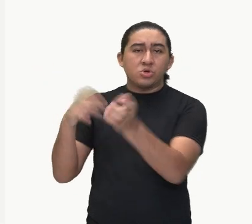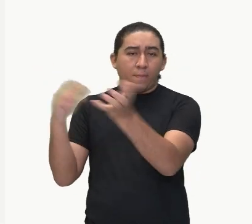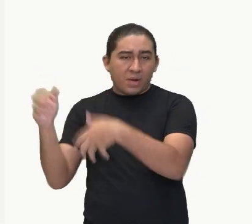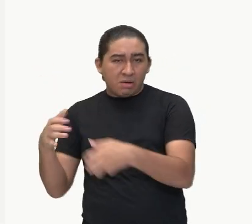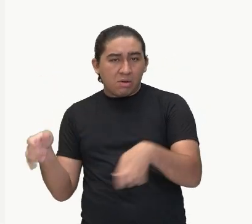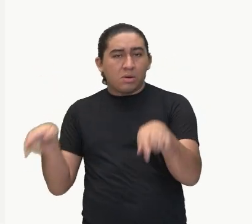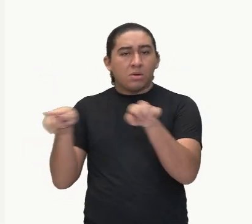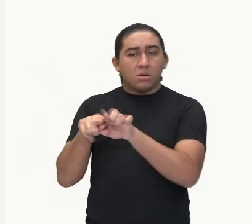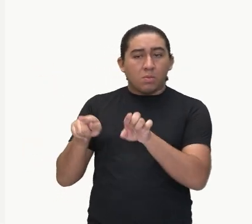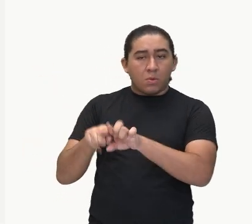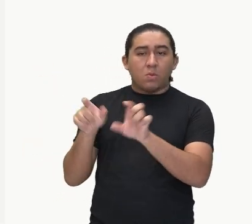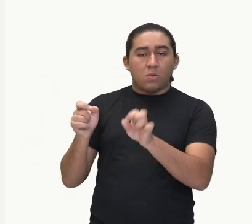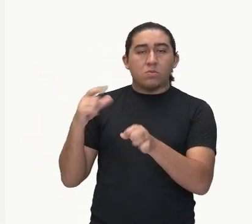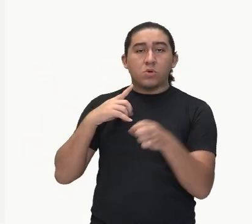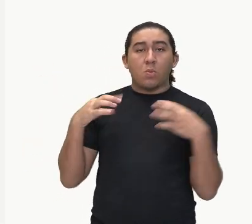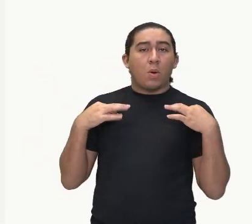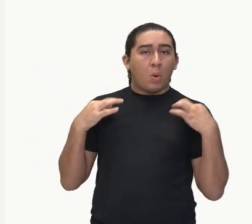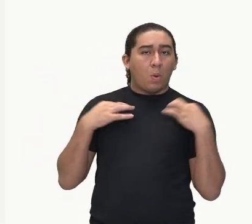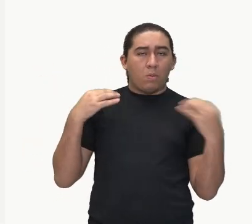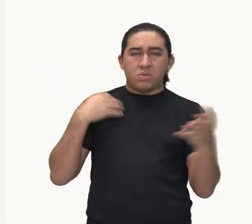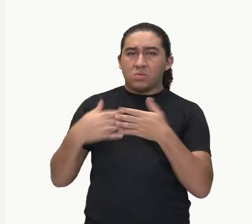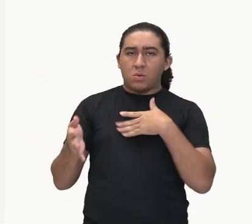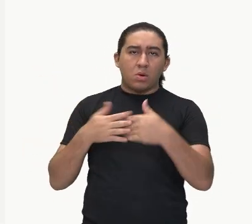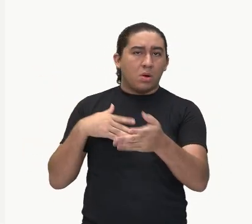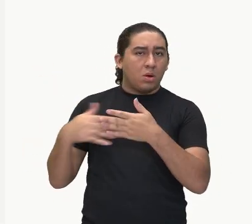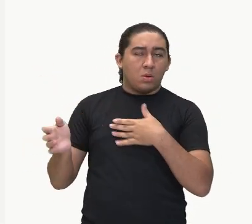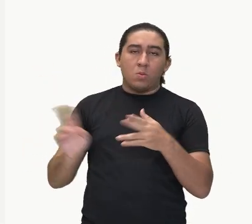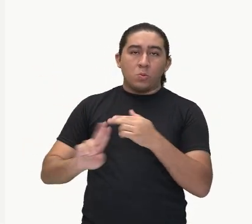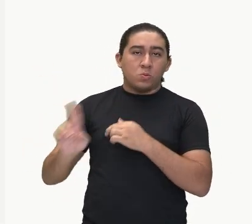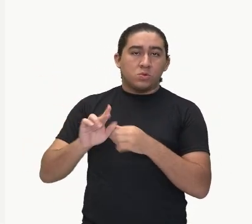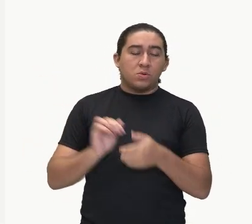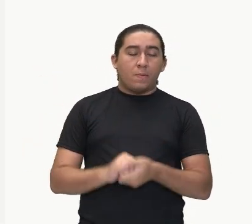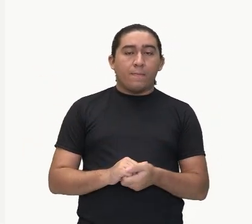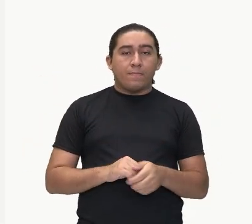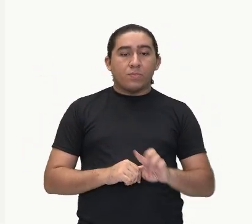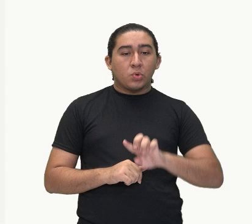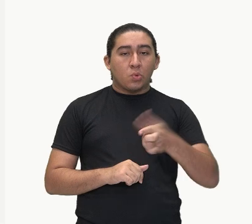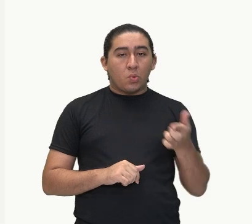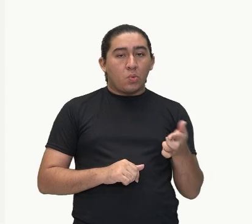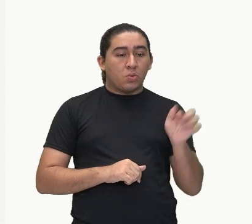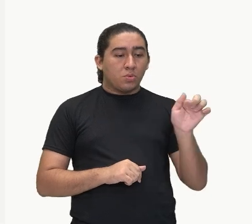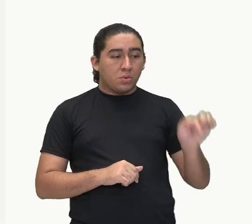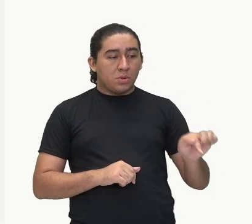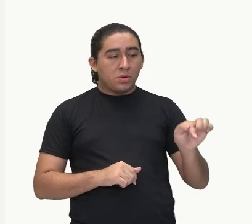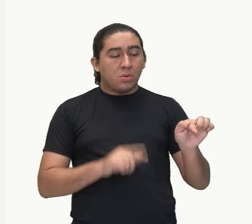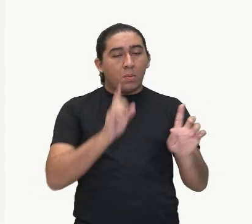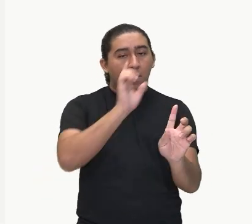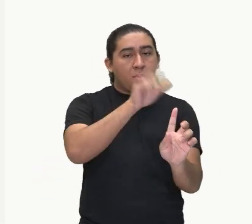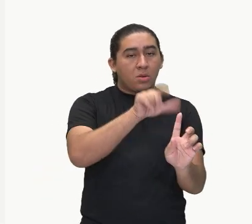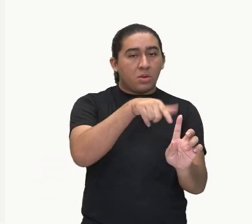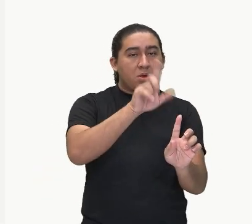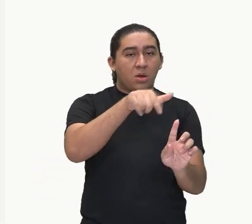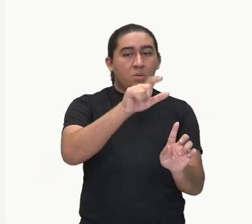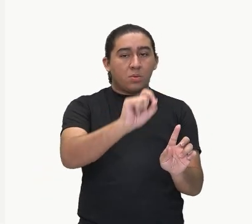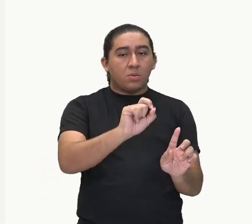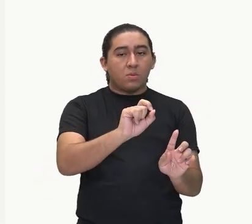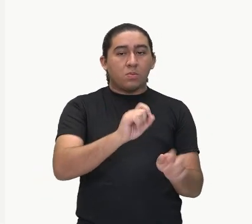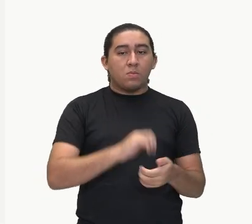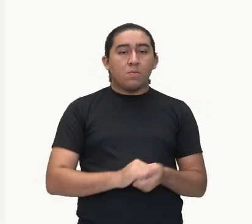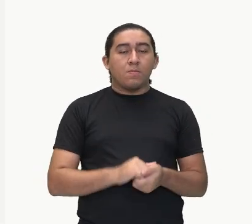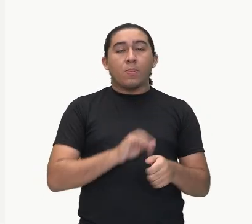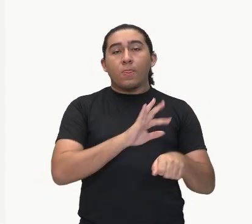vulgares, né, que se veste de qualquer jeito. Já no naturalismo, os personagens